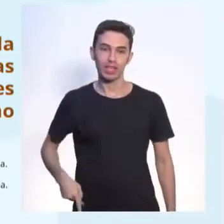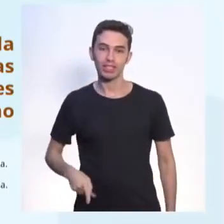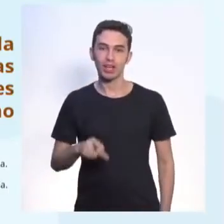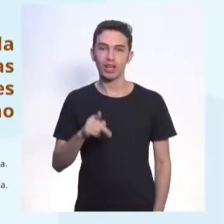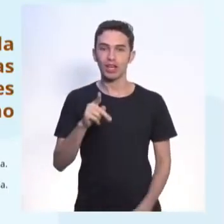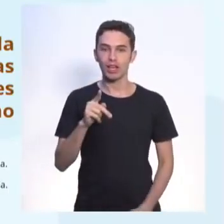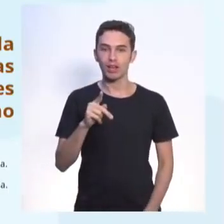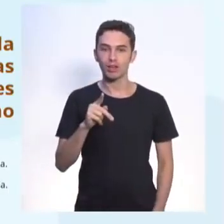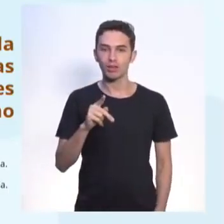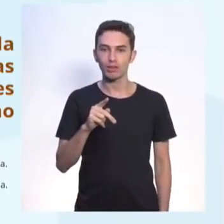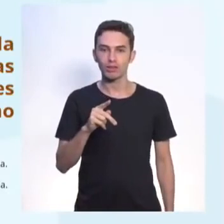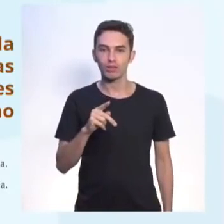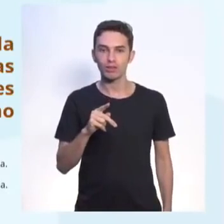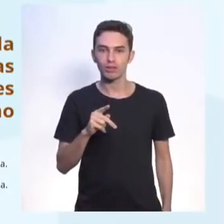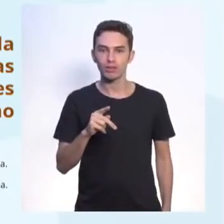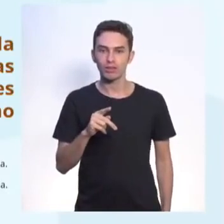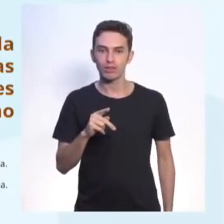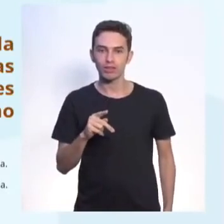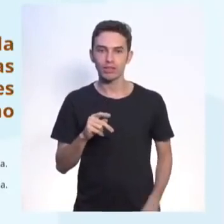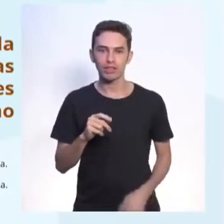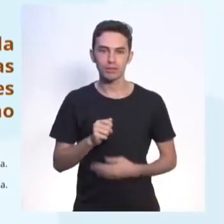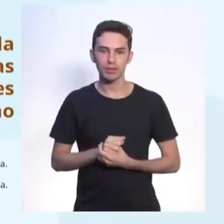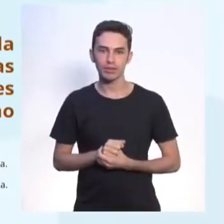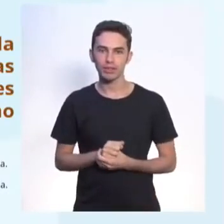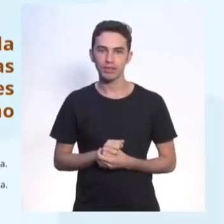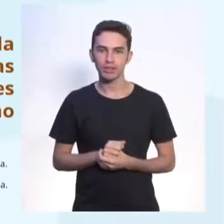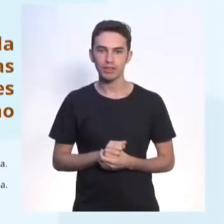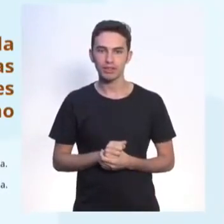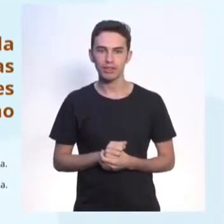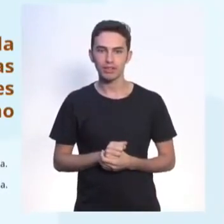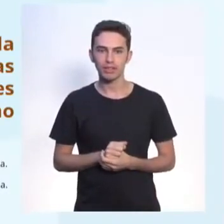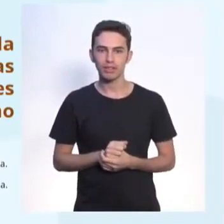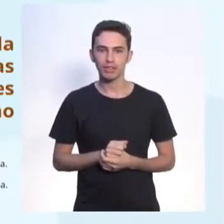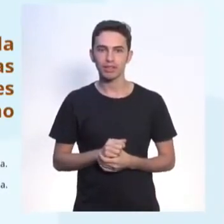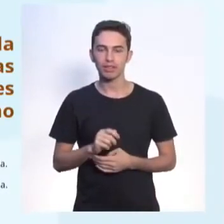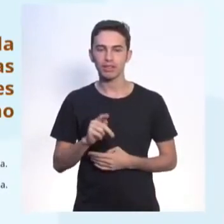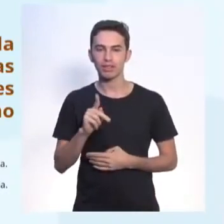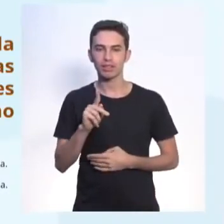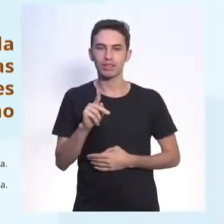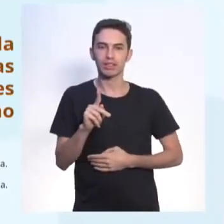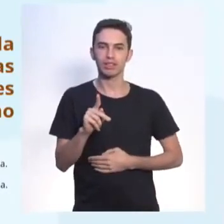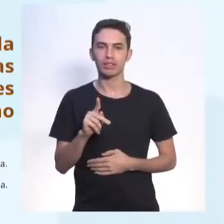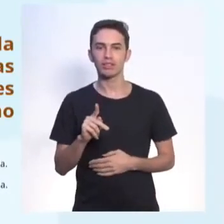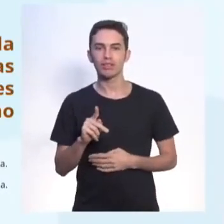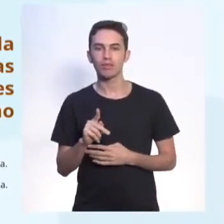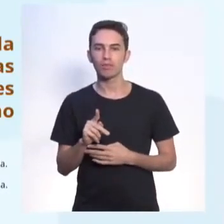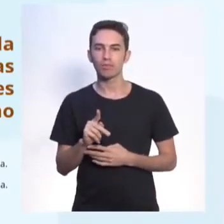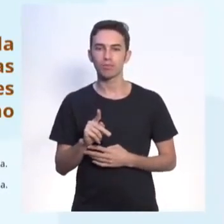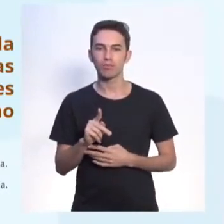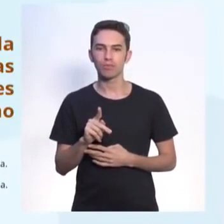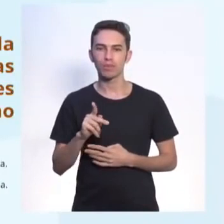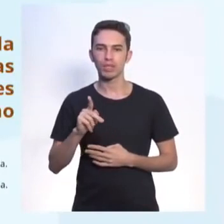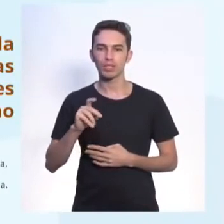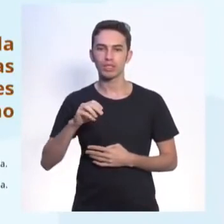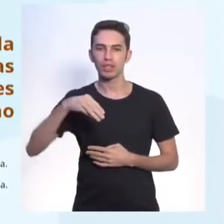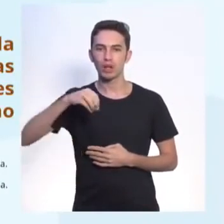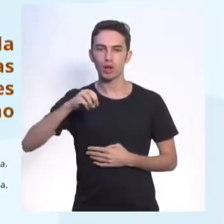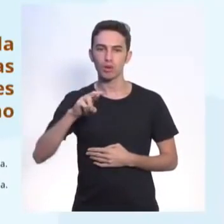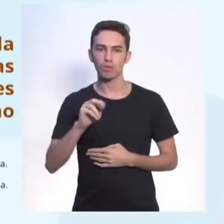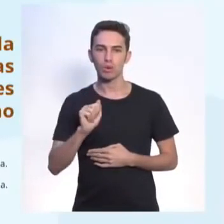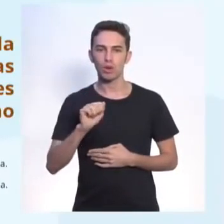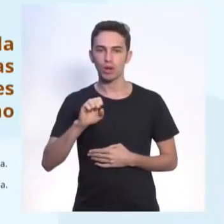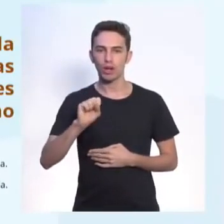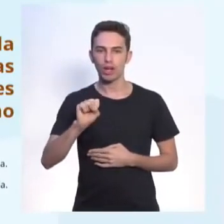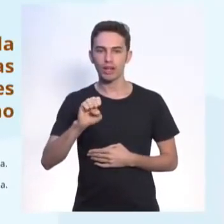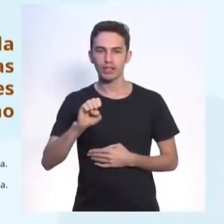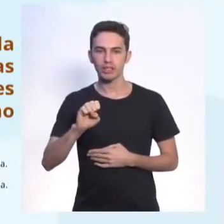teremos aí no último, né, praticamente aí representante dessa política da República Velha,